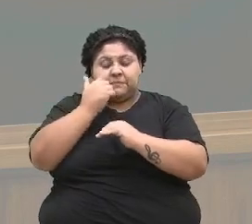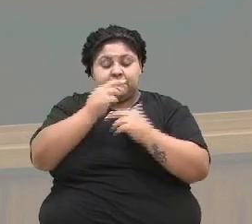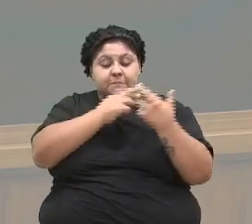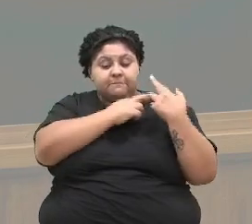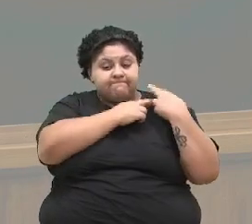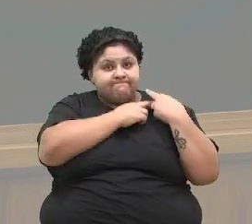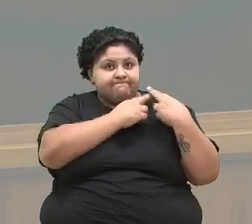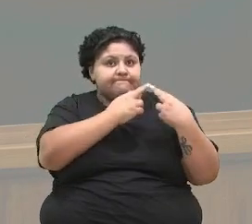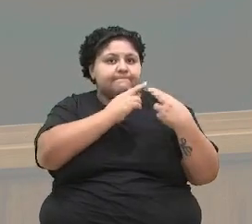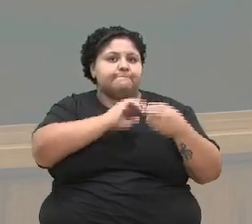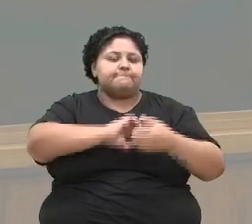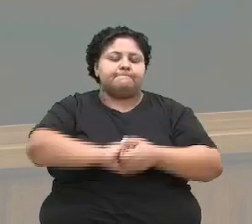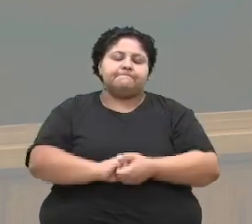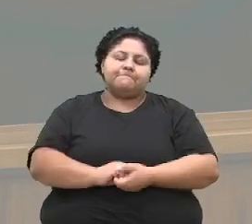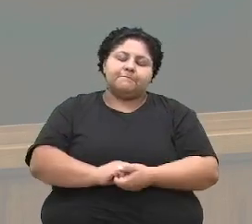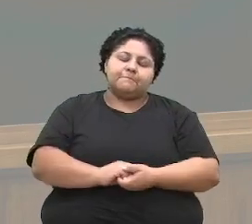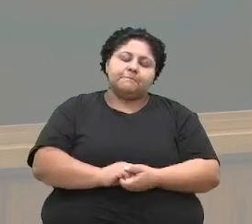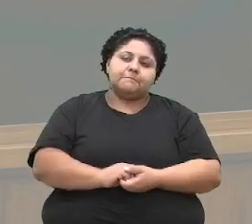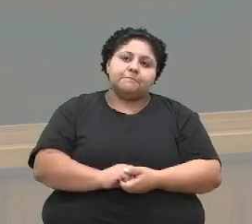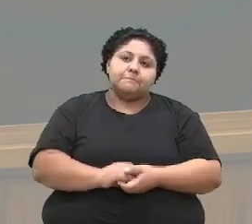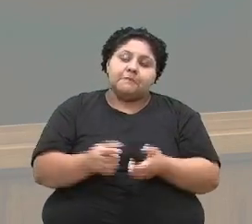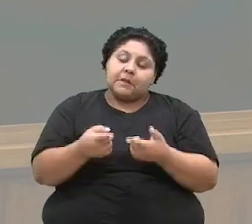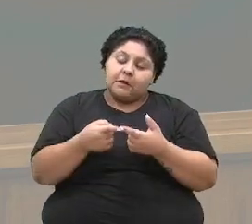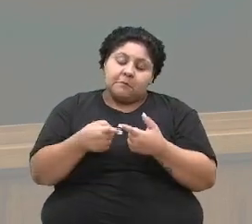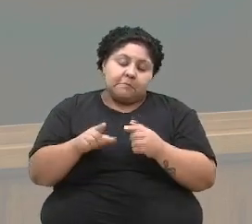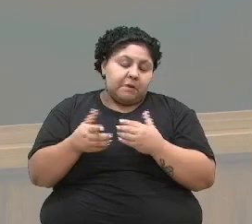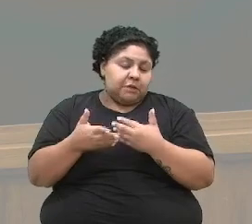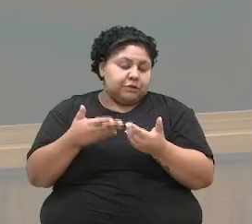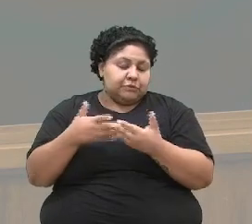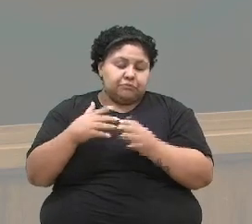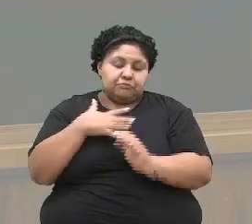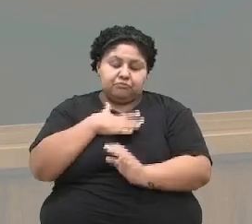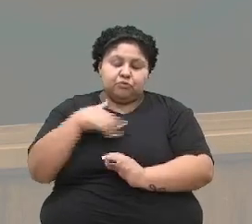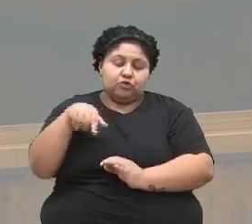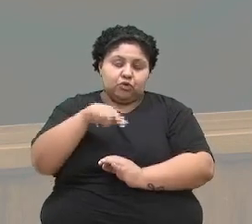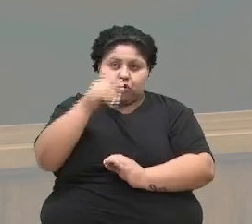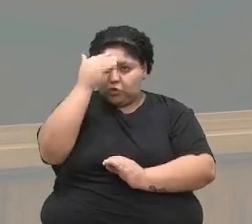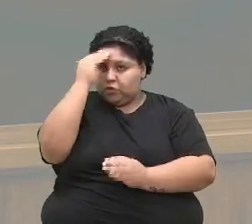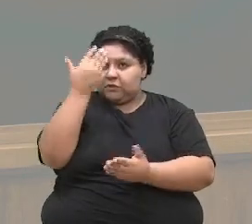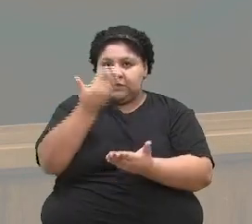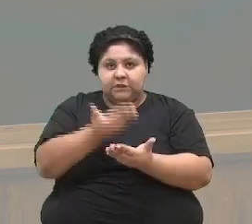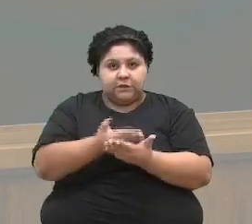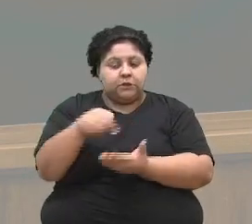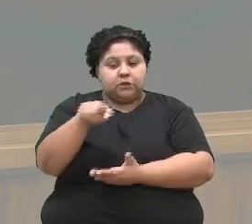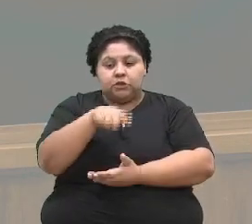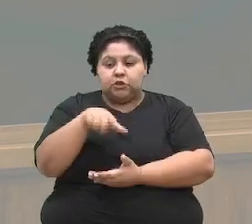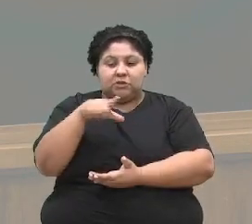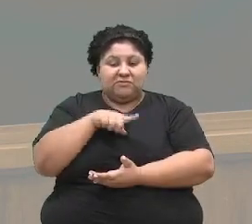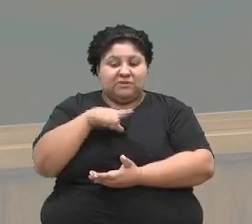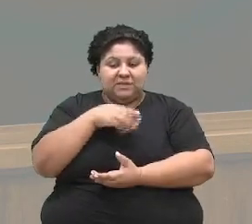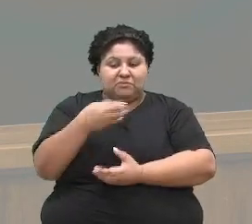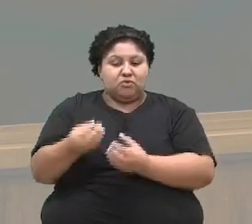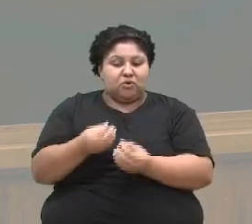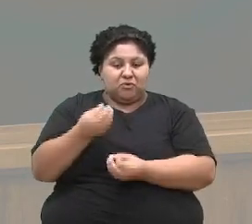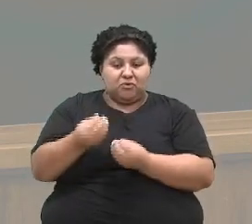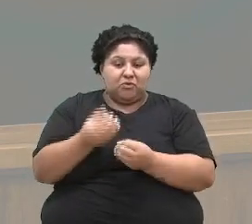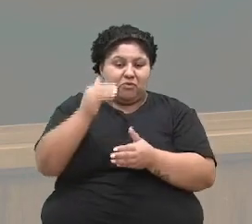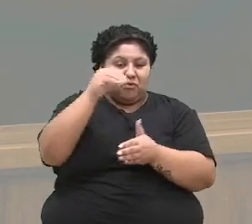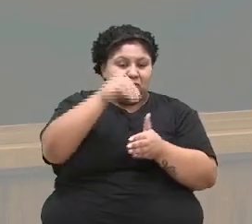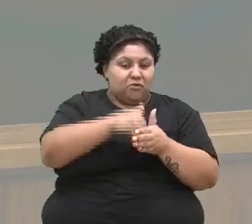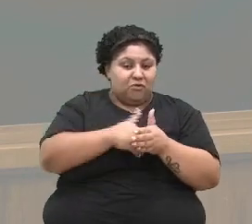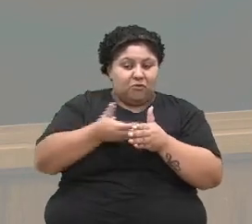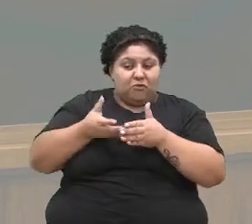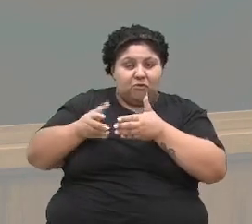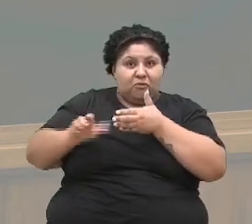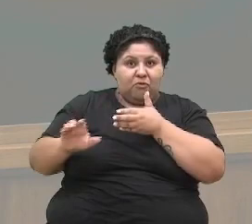responsabilidade. Mas, de qualquer forma, nós acreditamos que nós não temos como votar contrário.